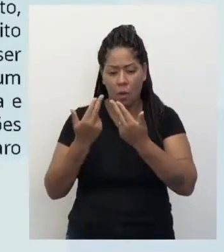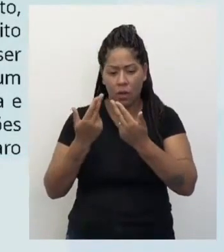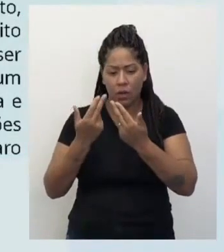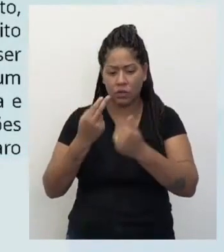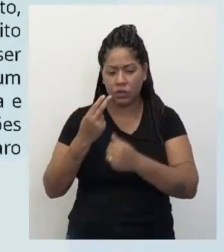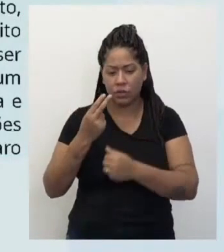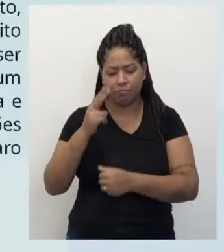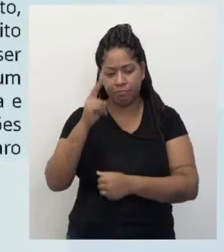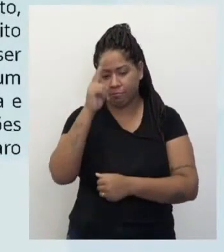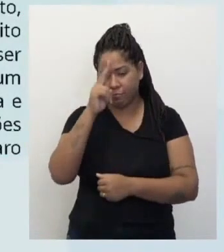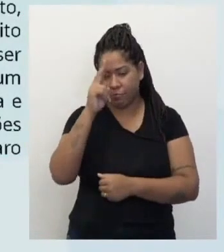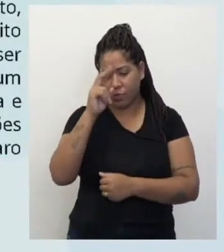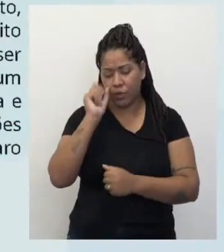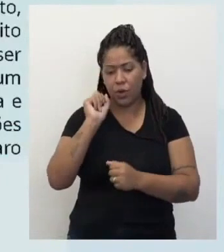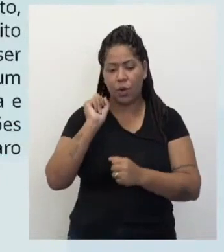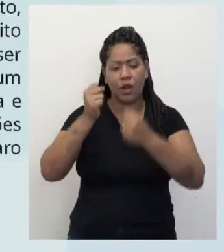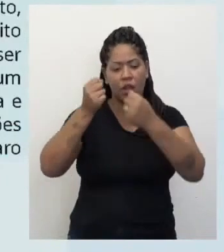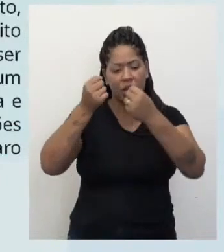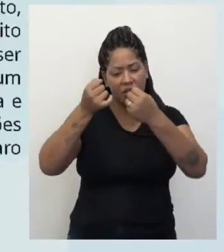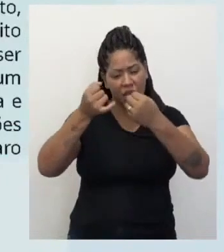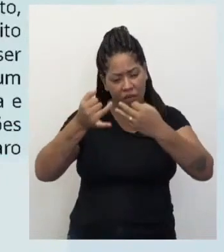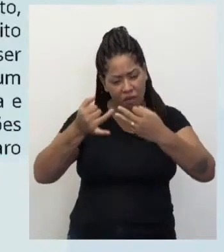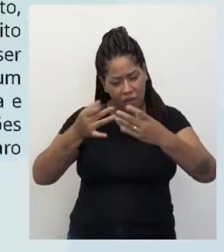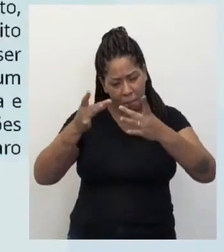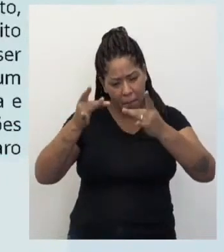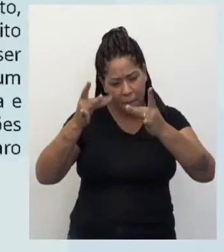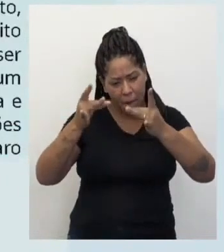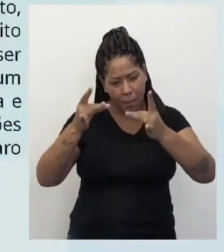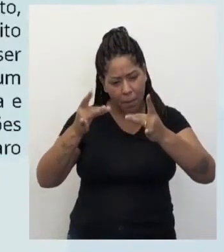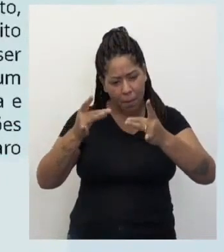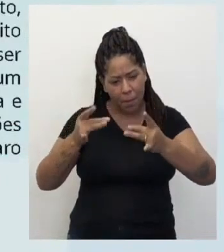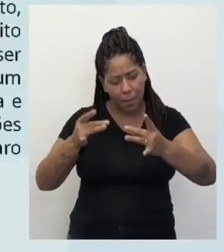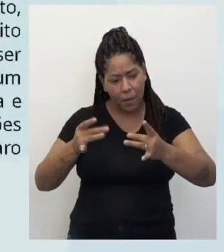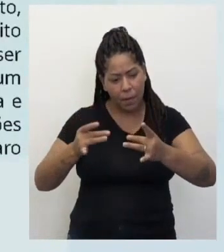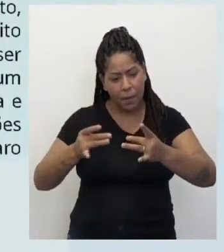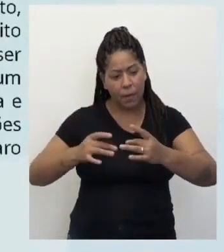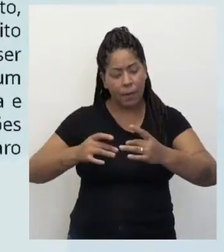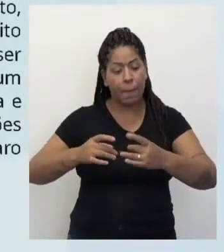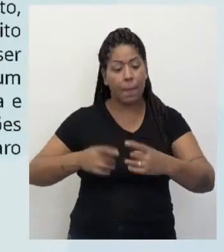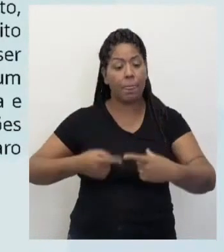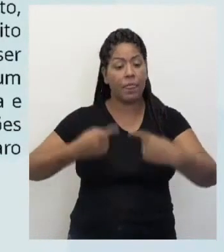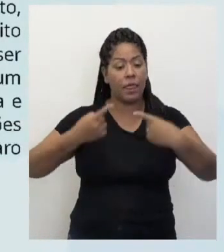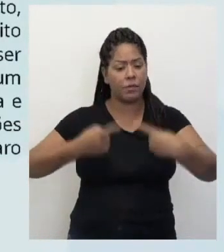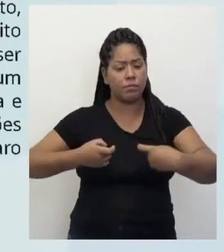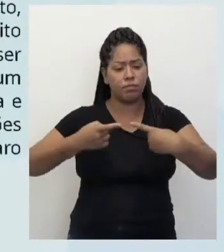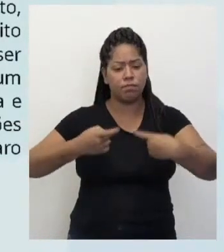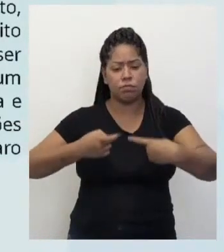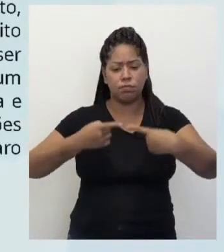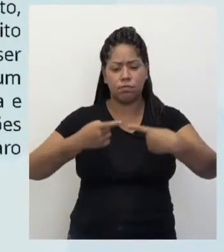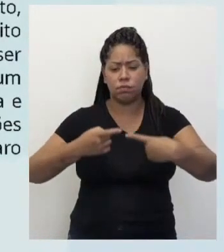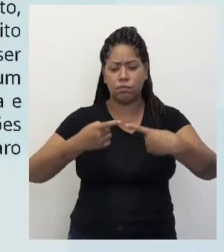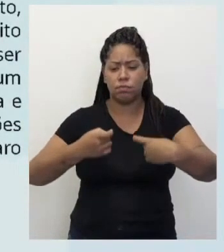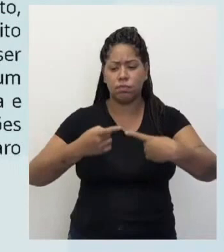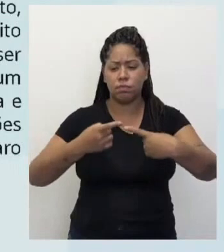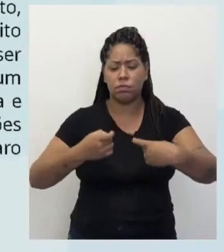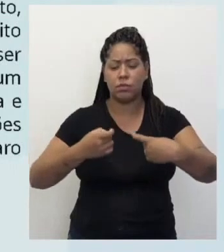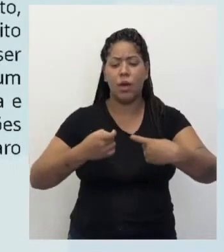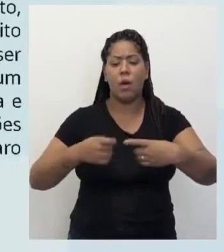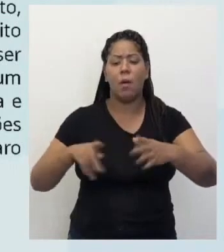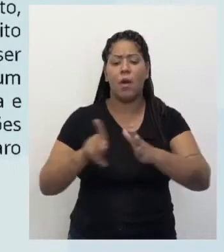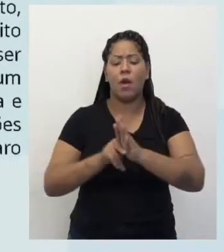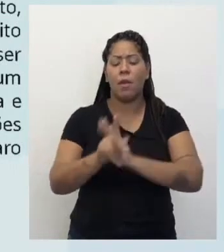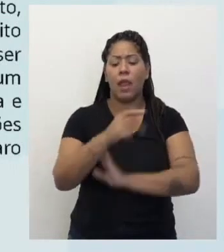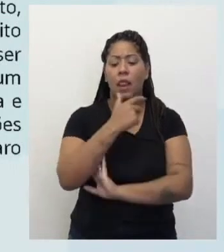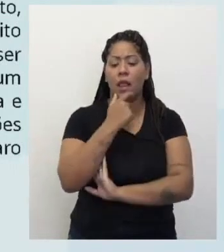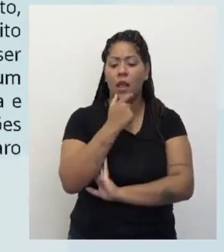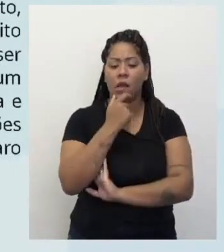que vai contar toda a história aí dessa batalha que vai dar origem à centralização e ao feudalismo na